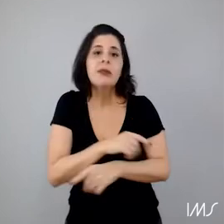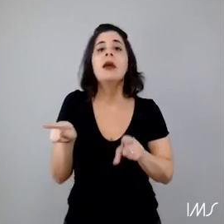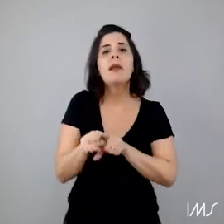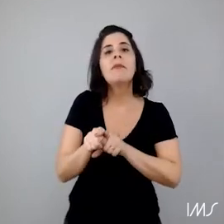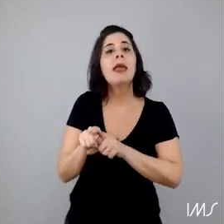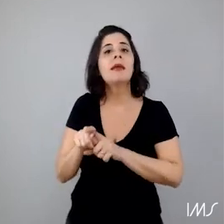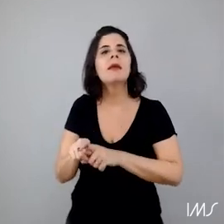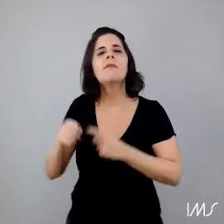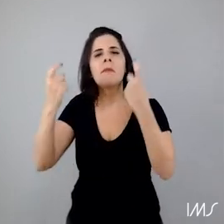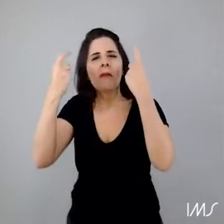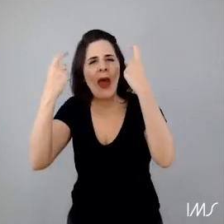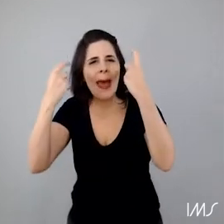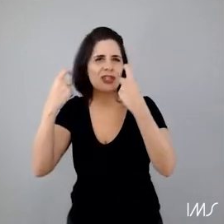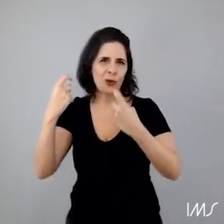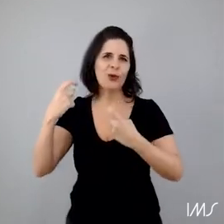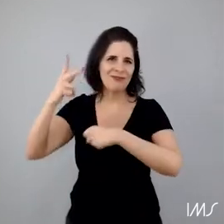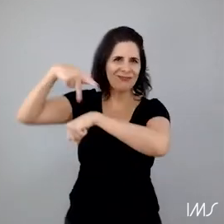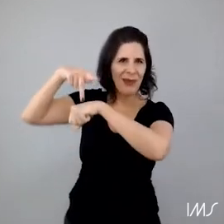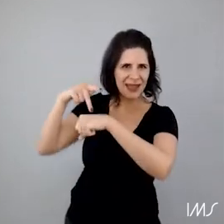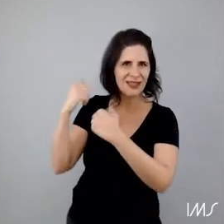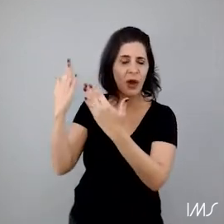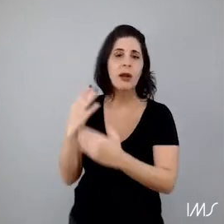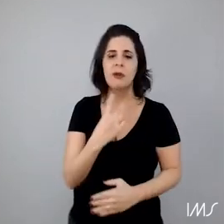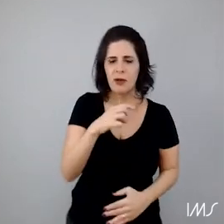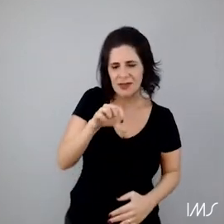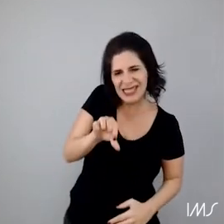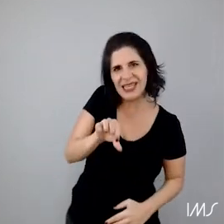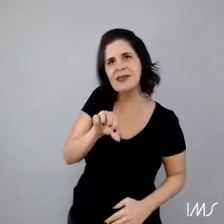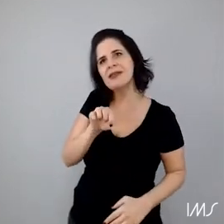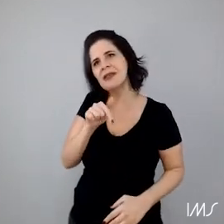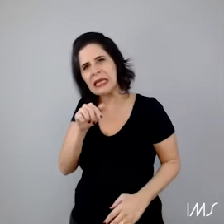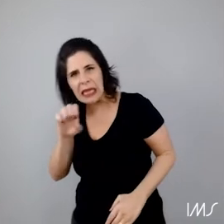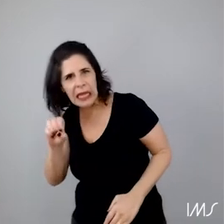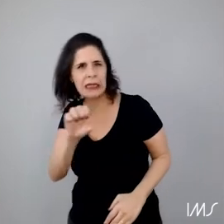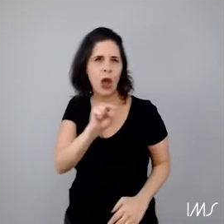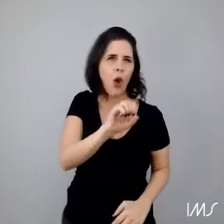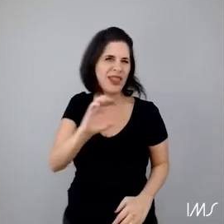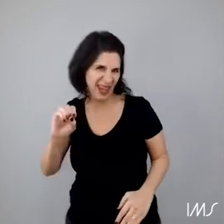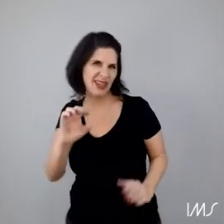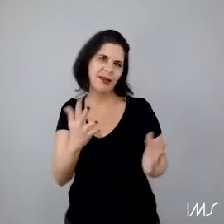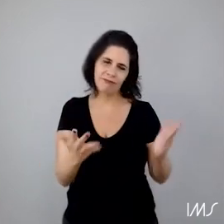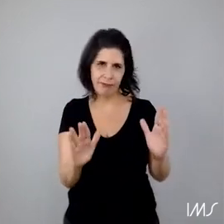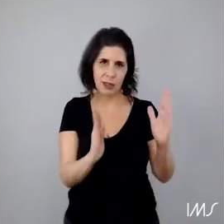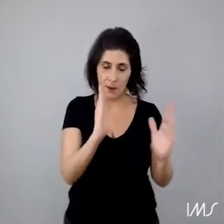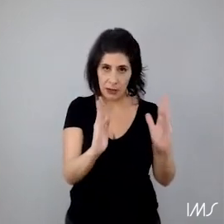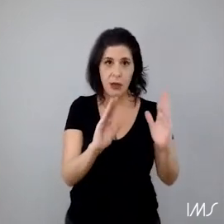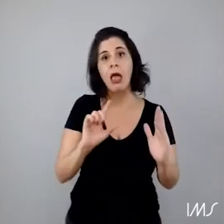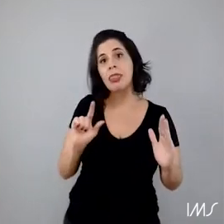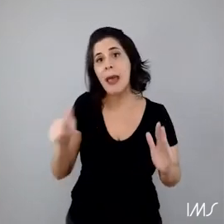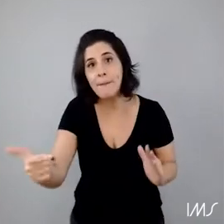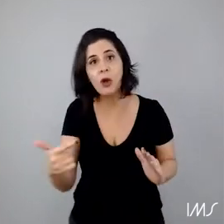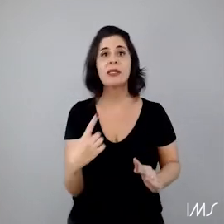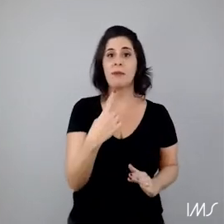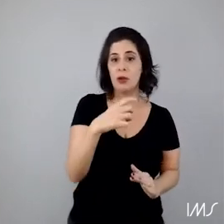no México, no final da década de 70 e no início da década de 80. E já na década de 90, a